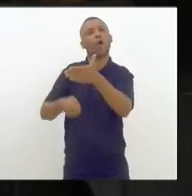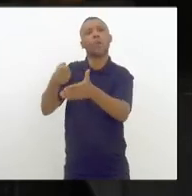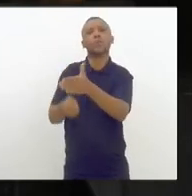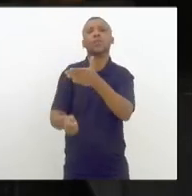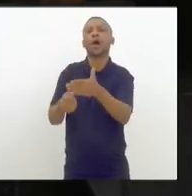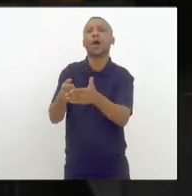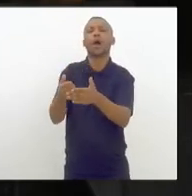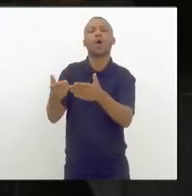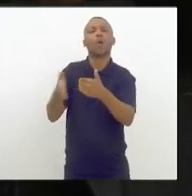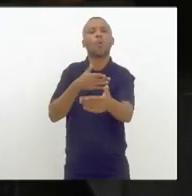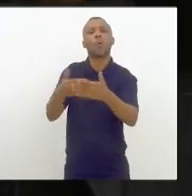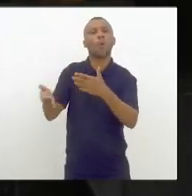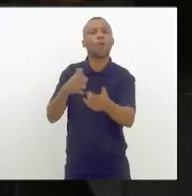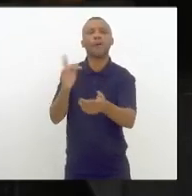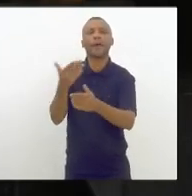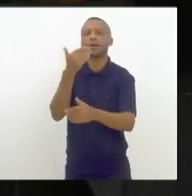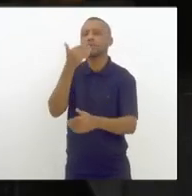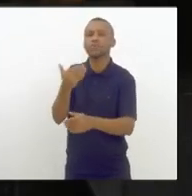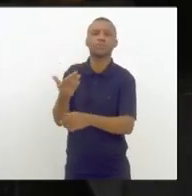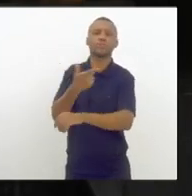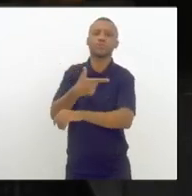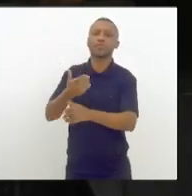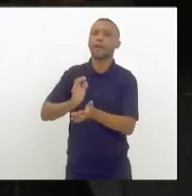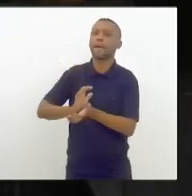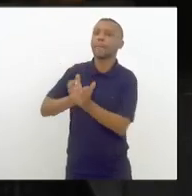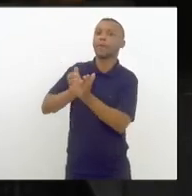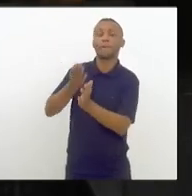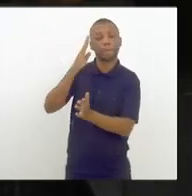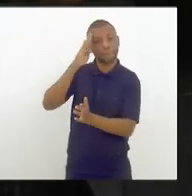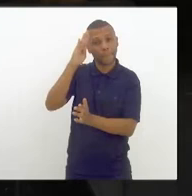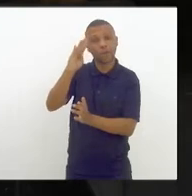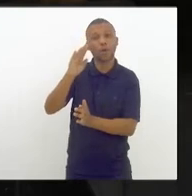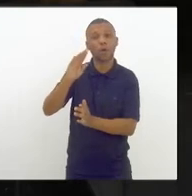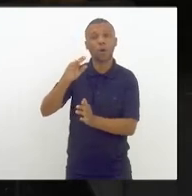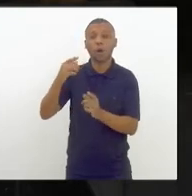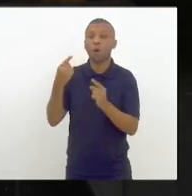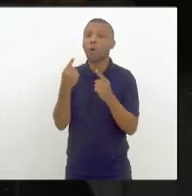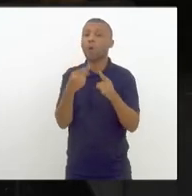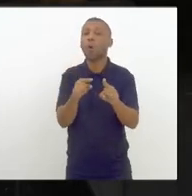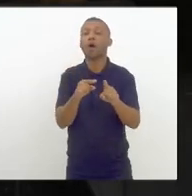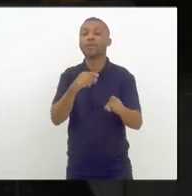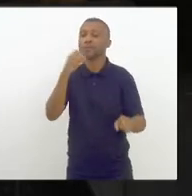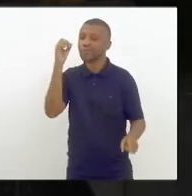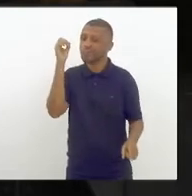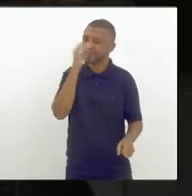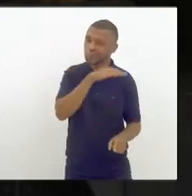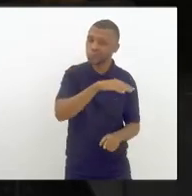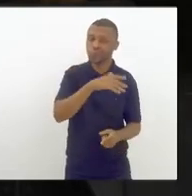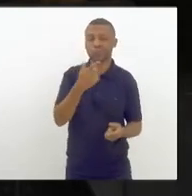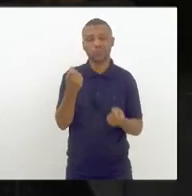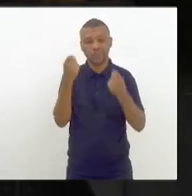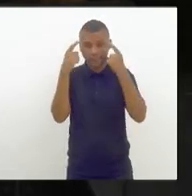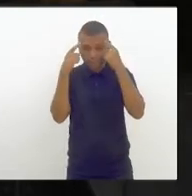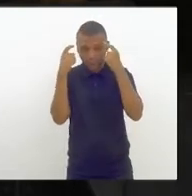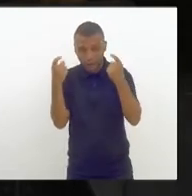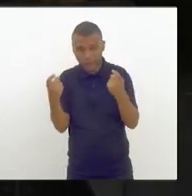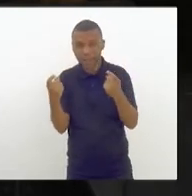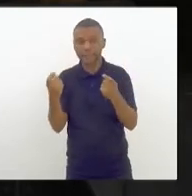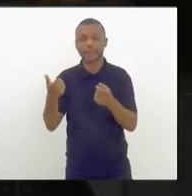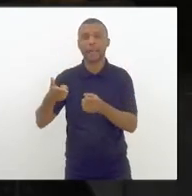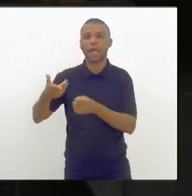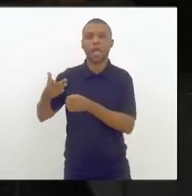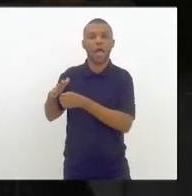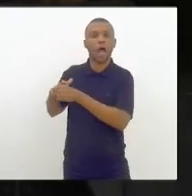tipo de preconceito e em especial quanto de respeito a violência e a